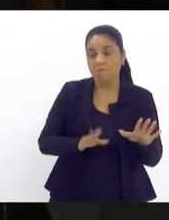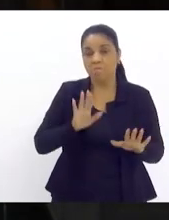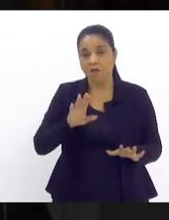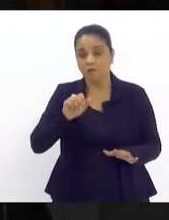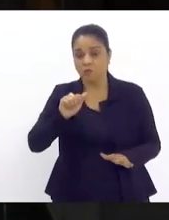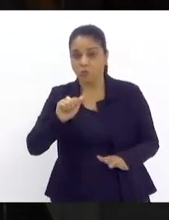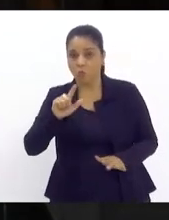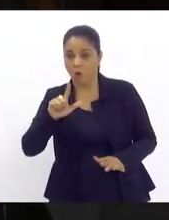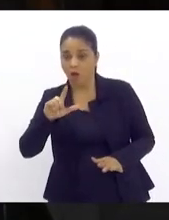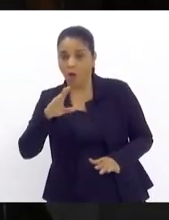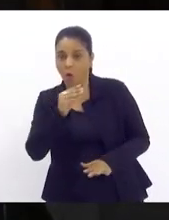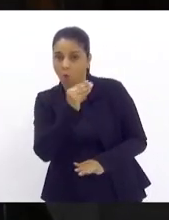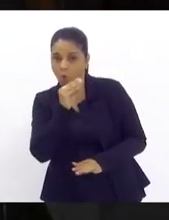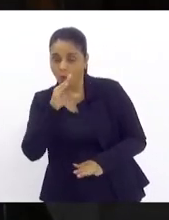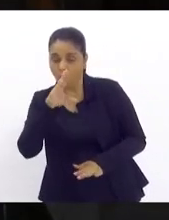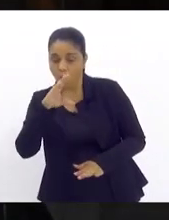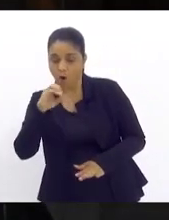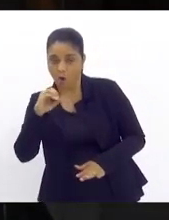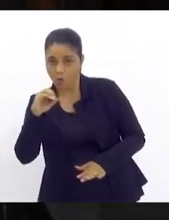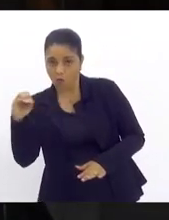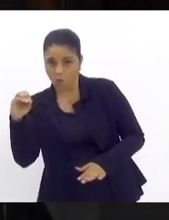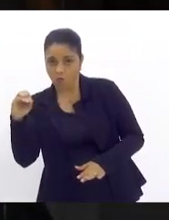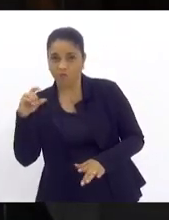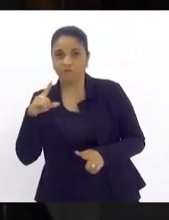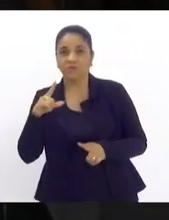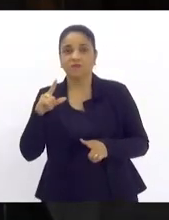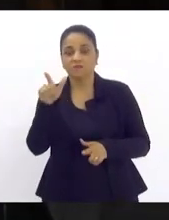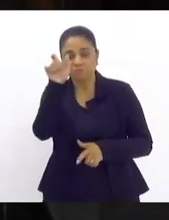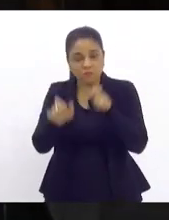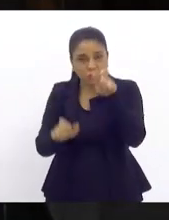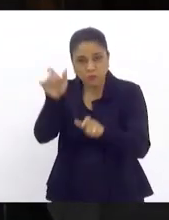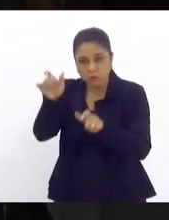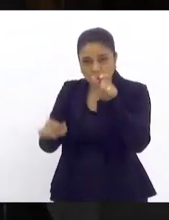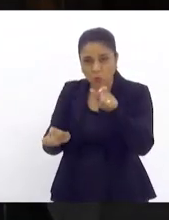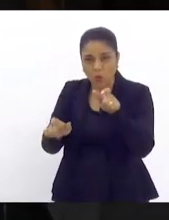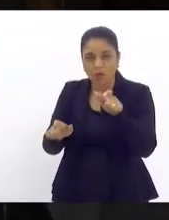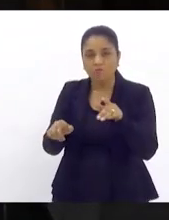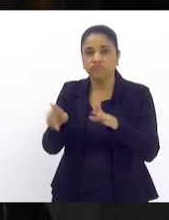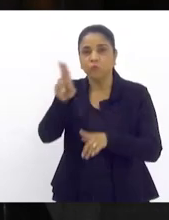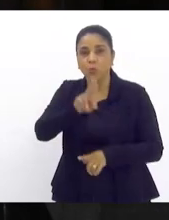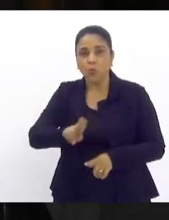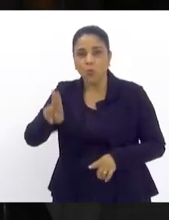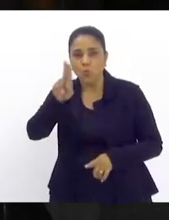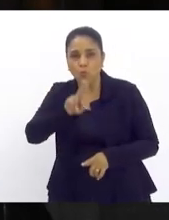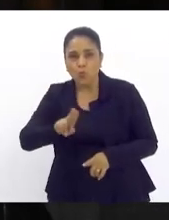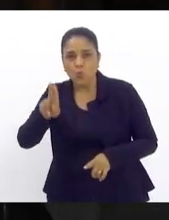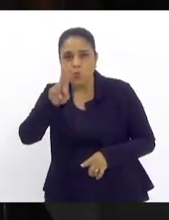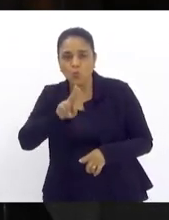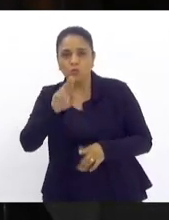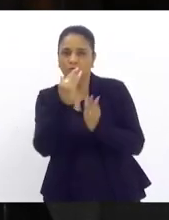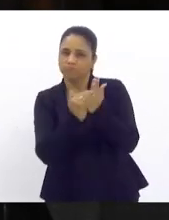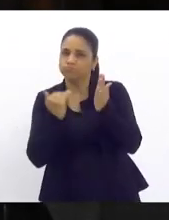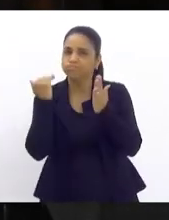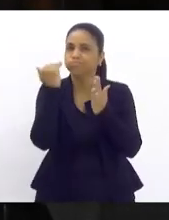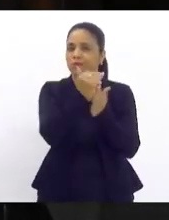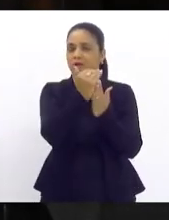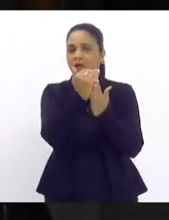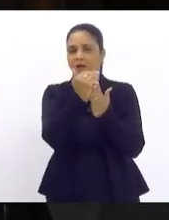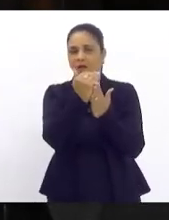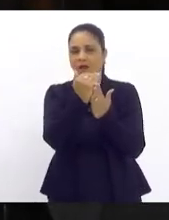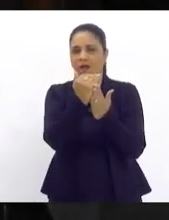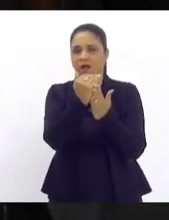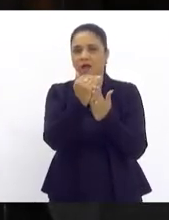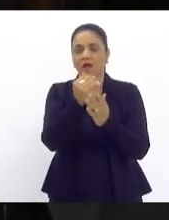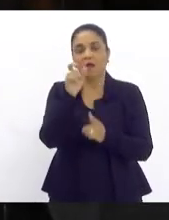maior quantidade de pessoas que fazem uso abusivo. O que é o uso abusivo? É quando a pessoa, de